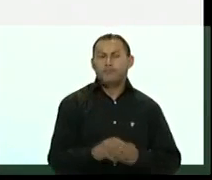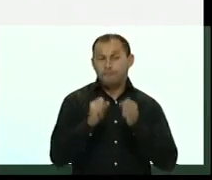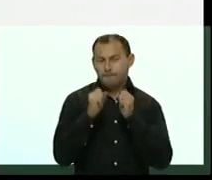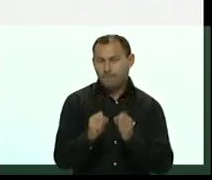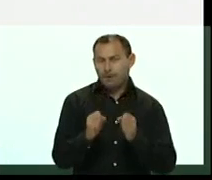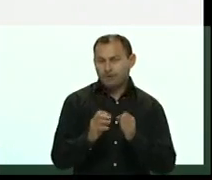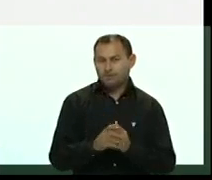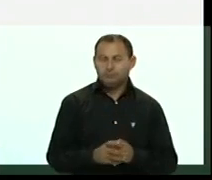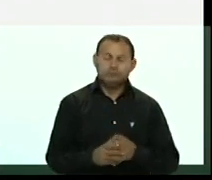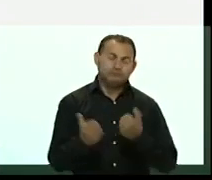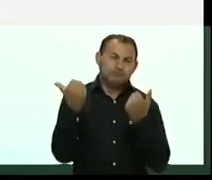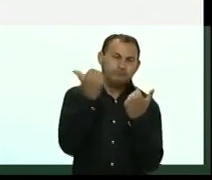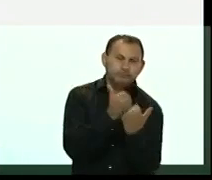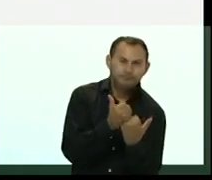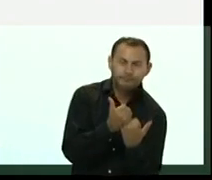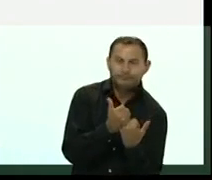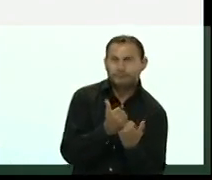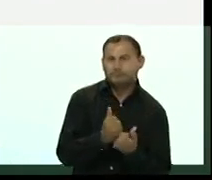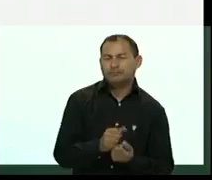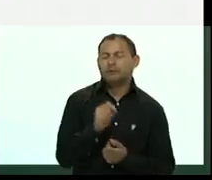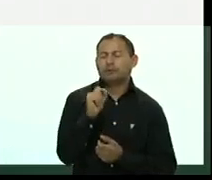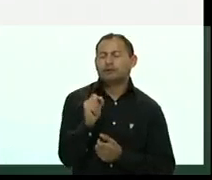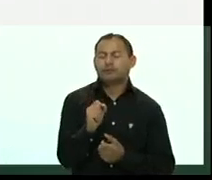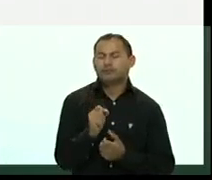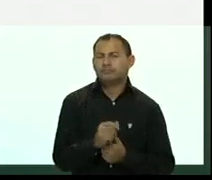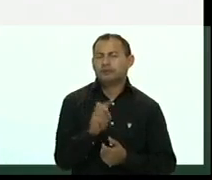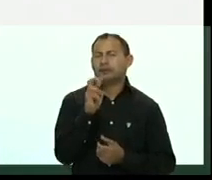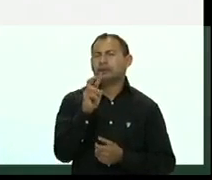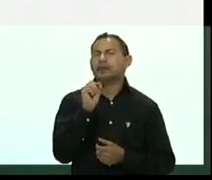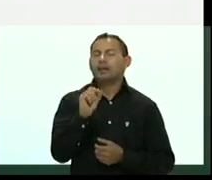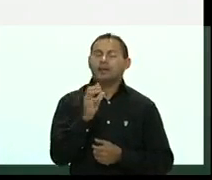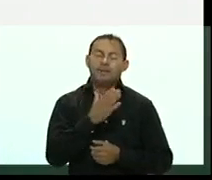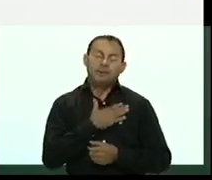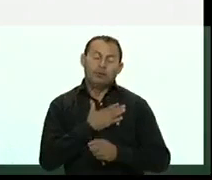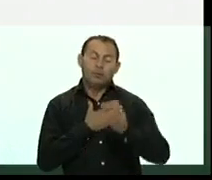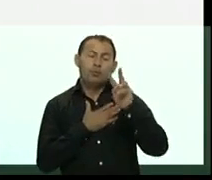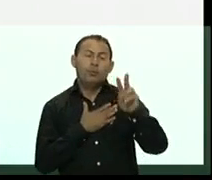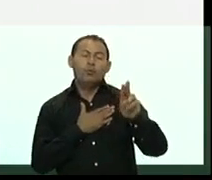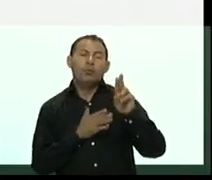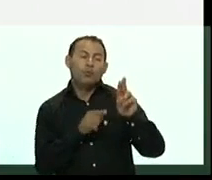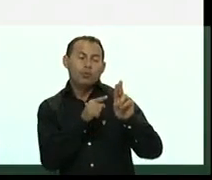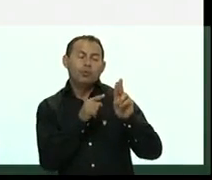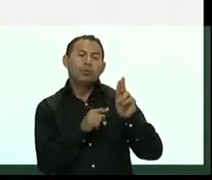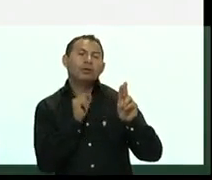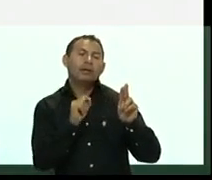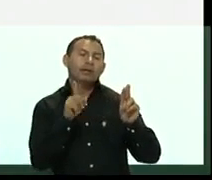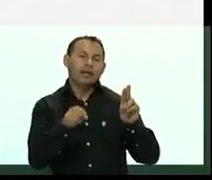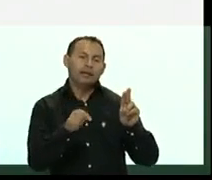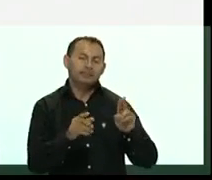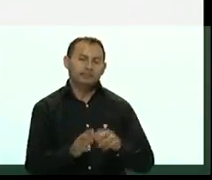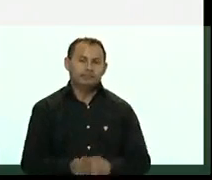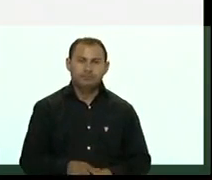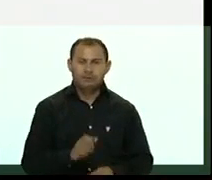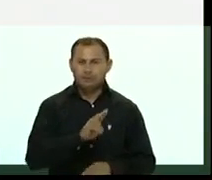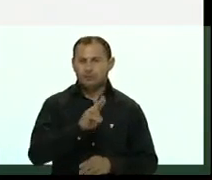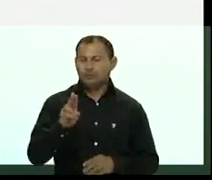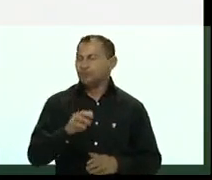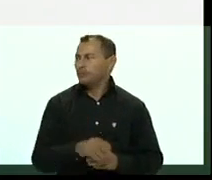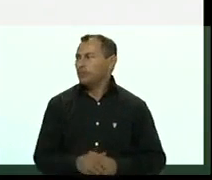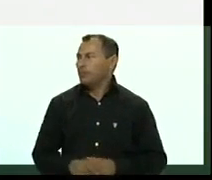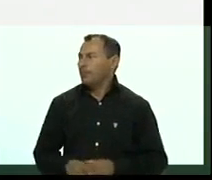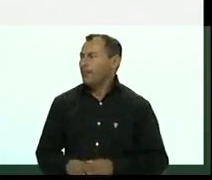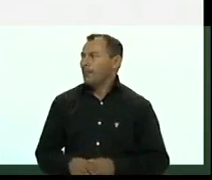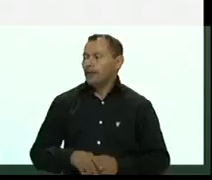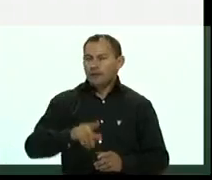pode ser substituído por quem? Quem que é o meu U? O meu U nós vamos chamar